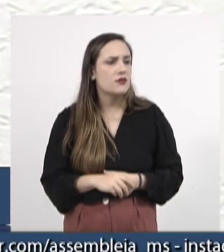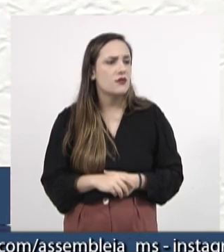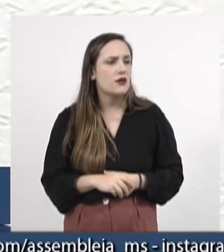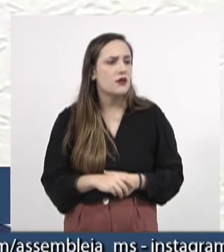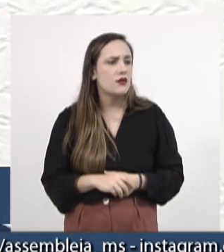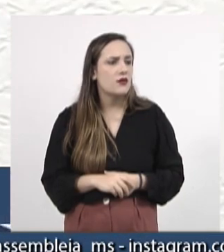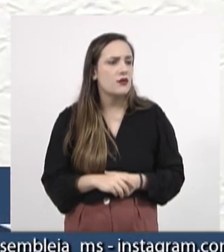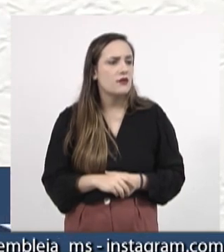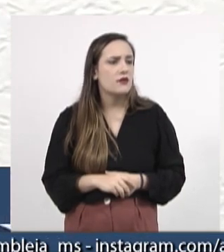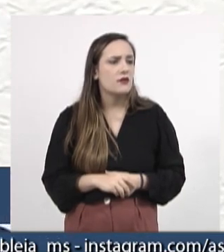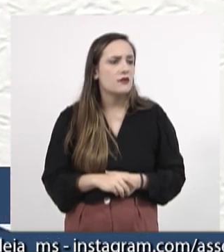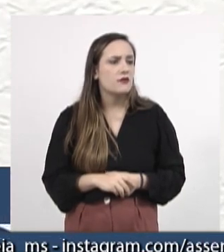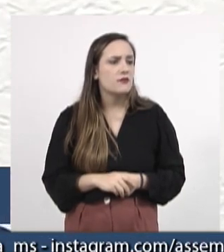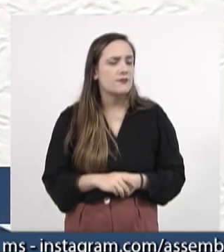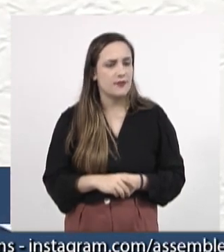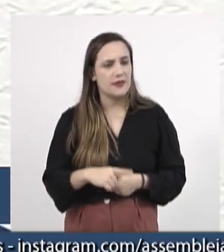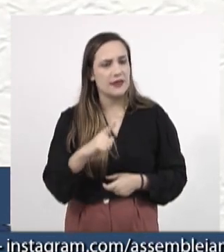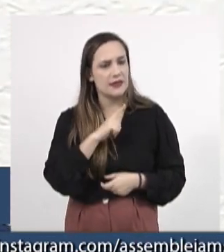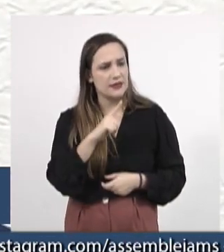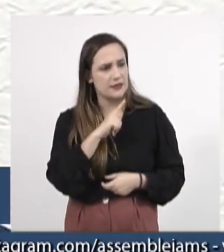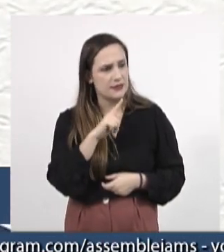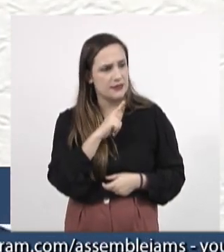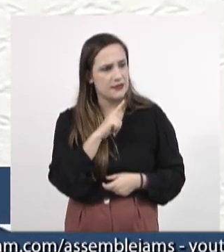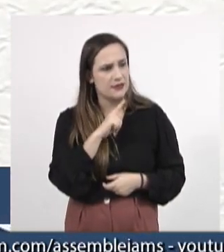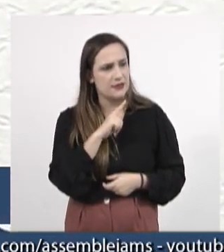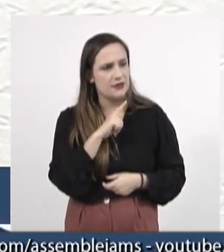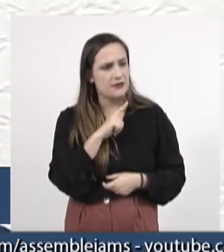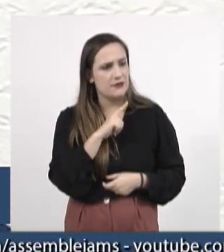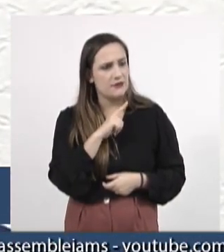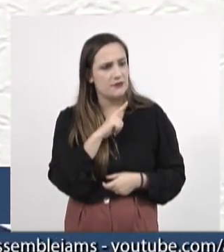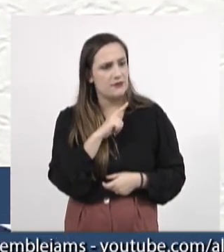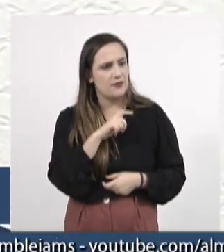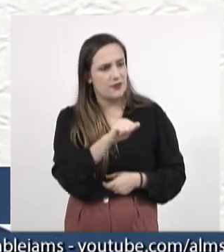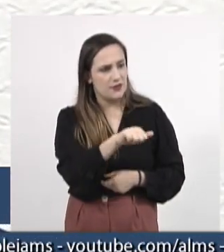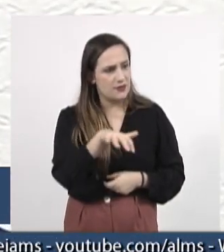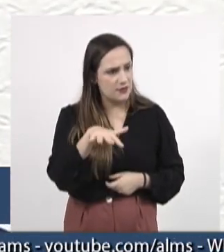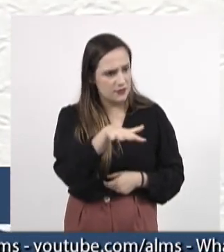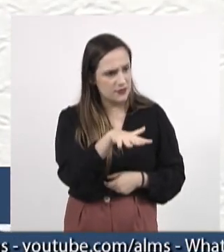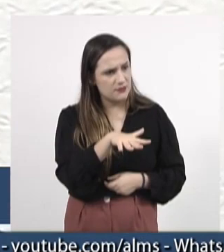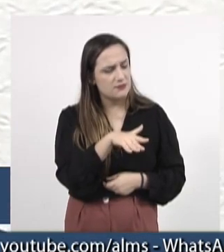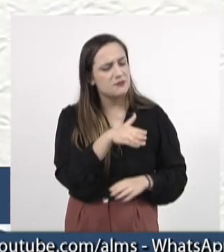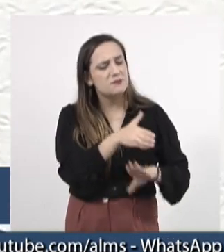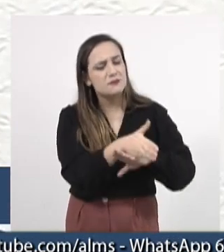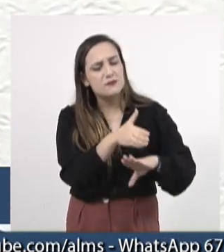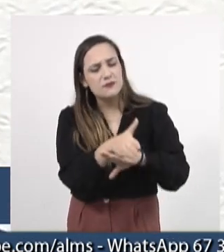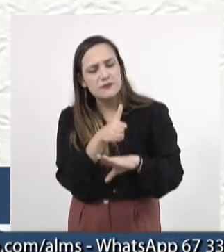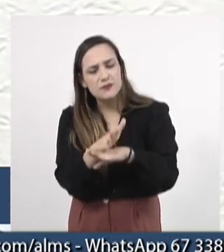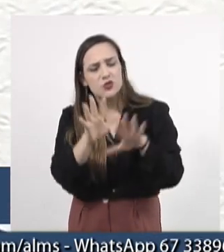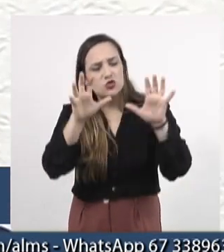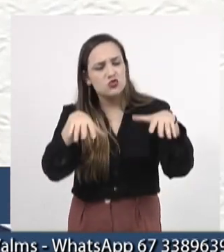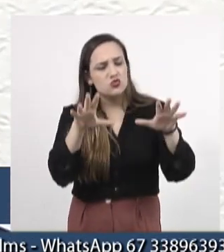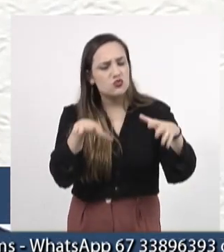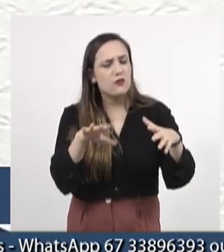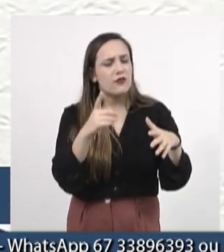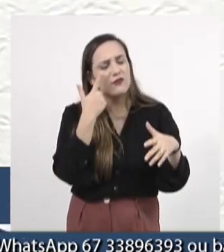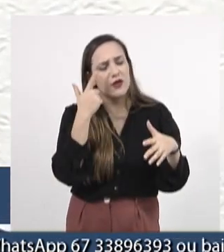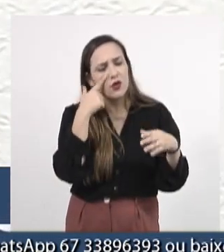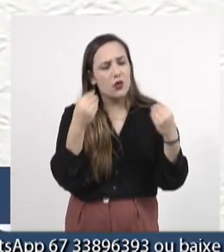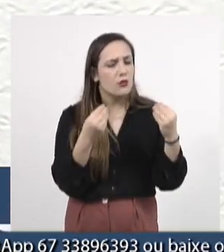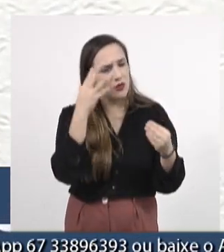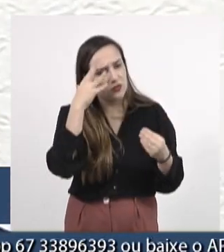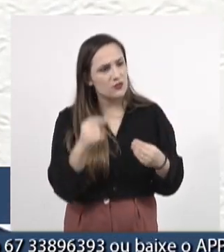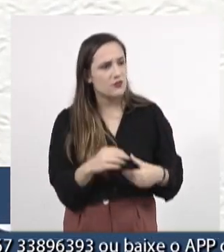lá assessoria de assistência social, ir lá organizar, rumulona e tal, porque